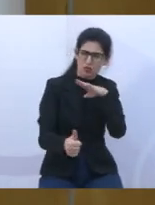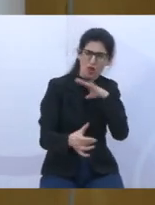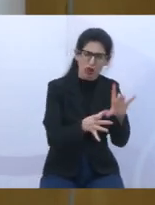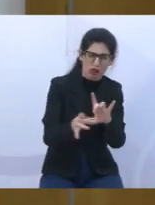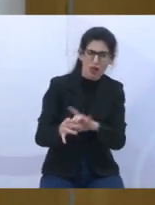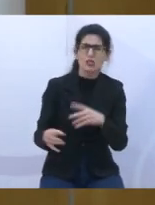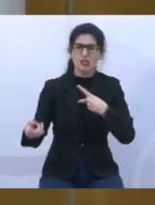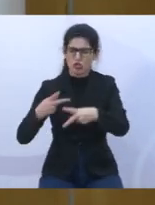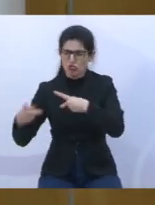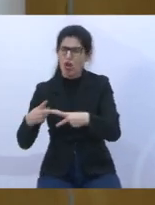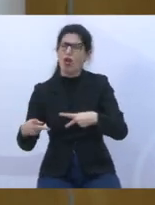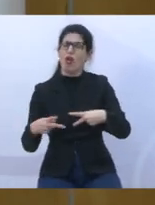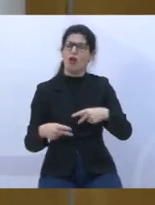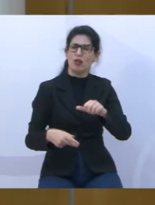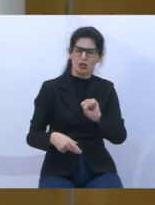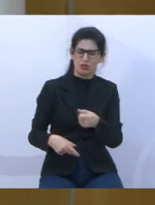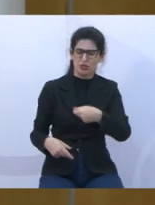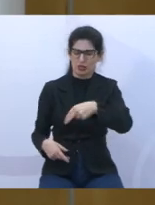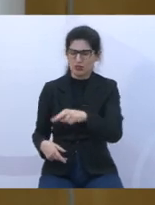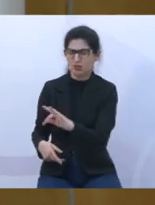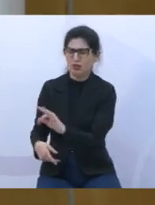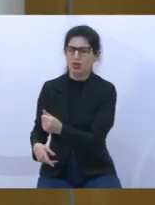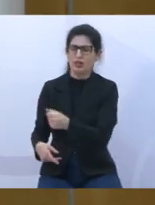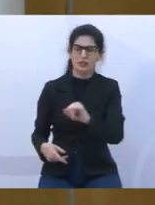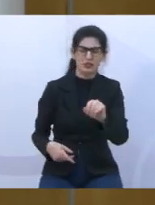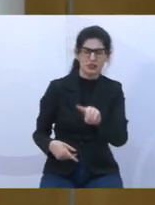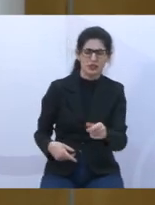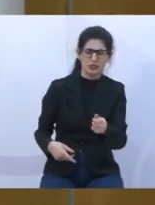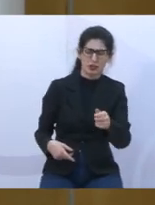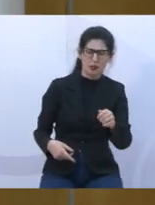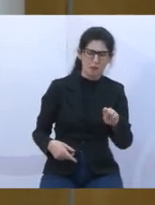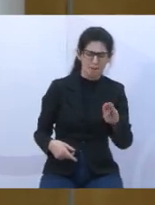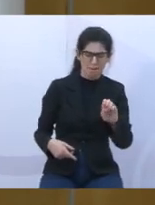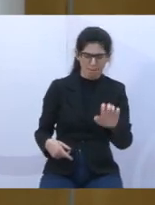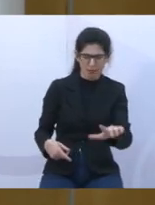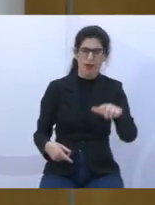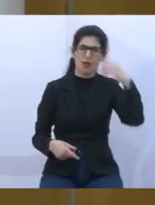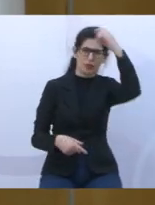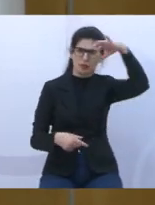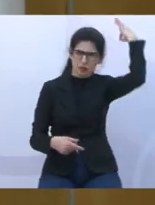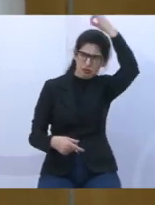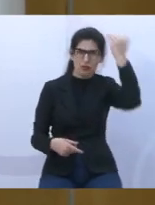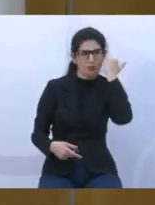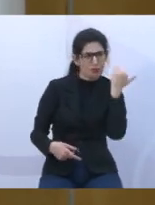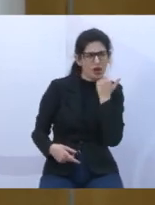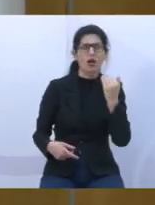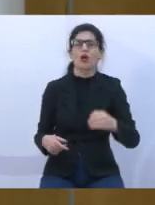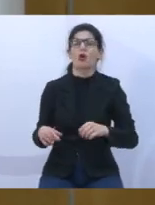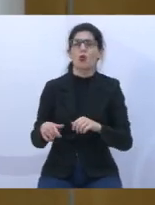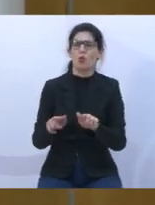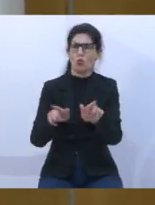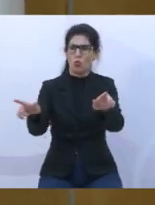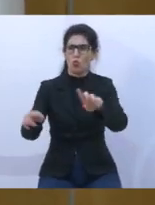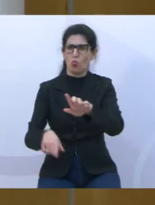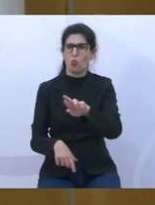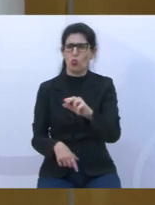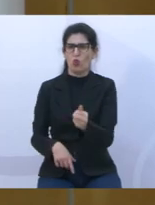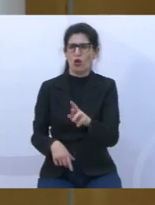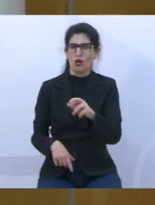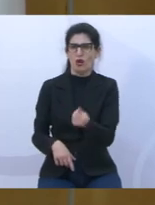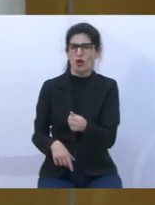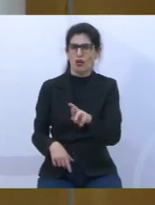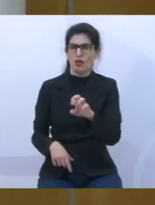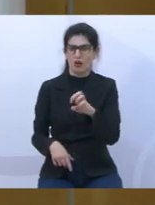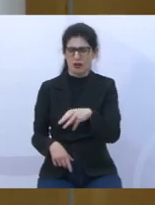em são josé dos campos santa isabel santa branca e guararema igaratá ann-a de um plano de